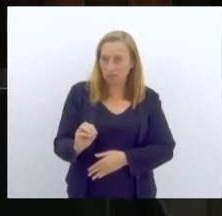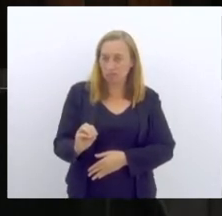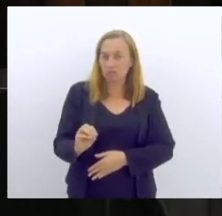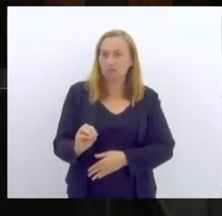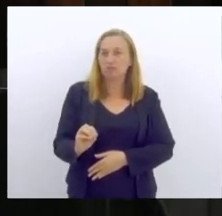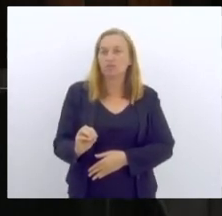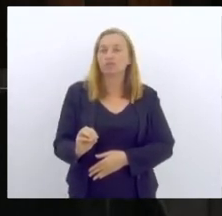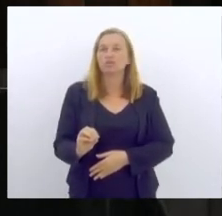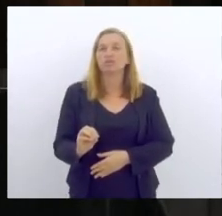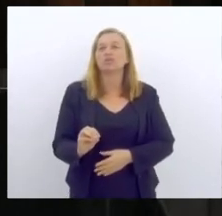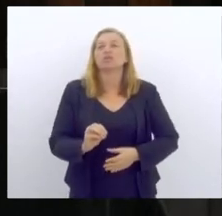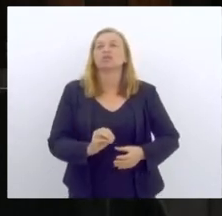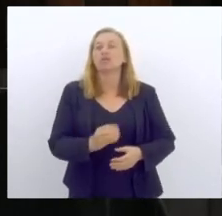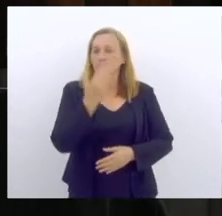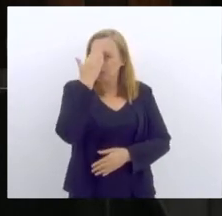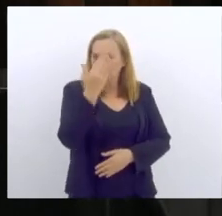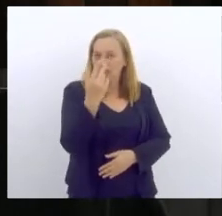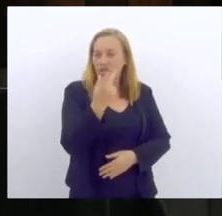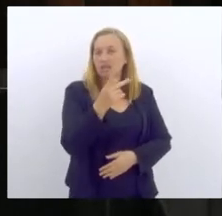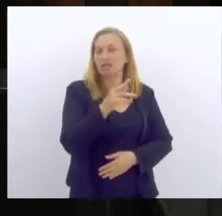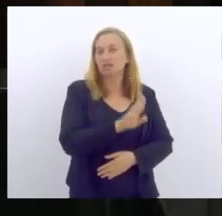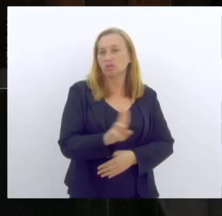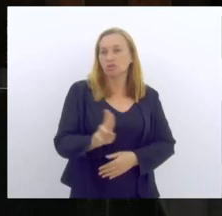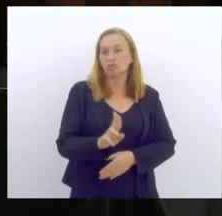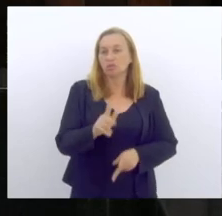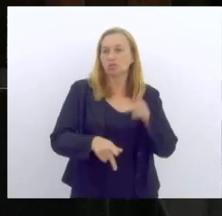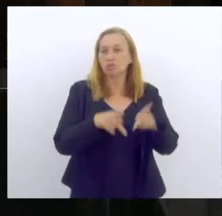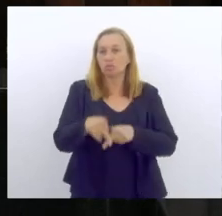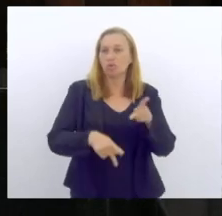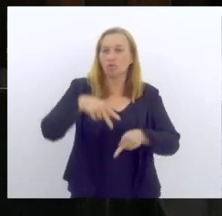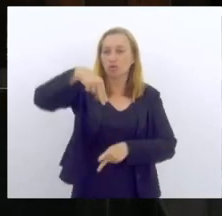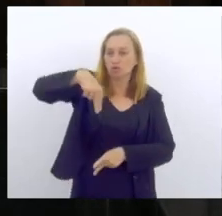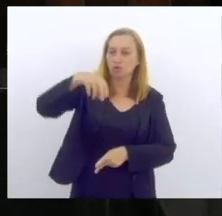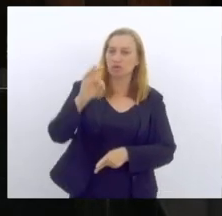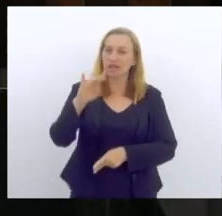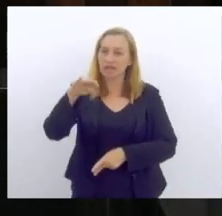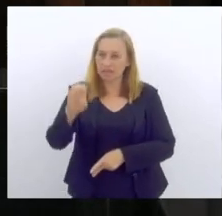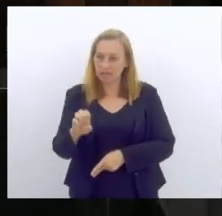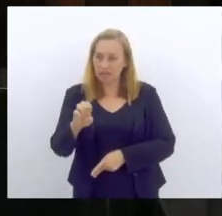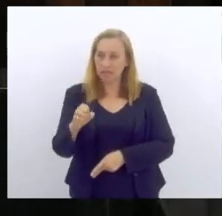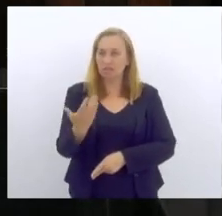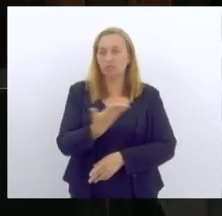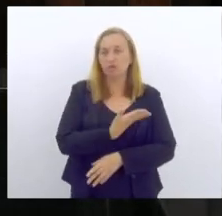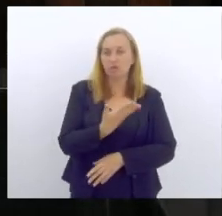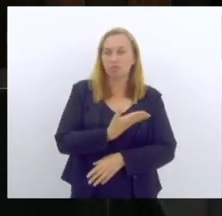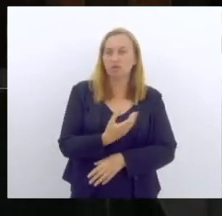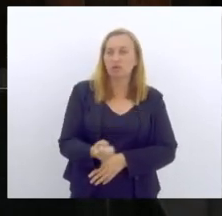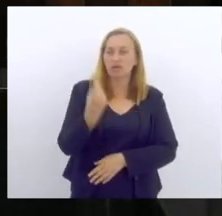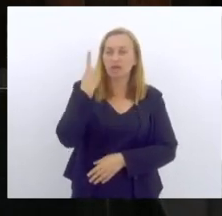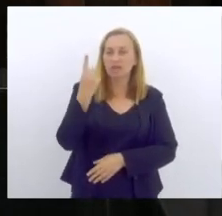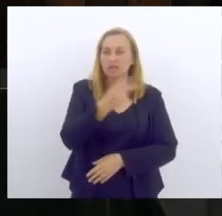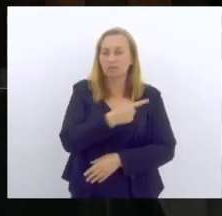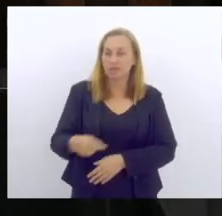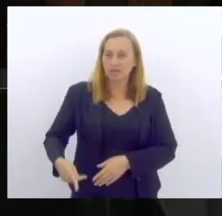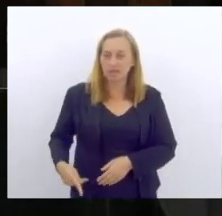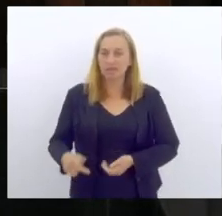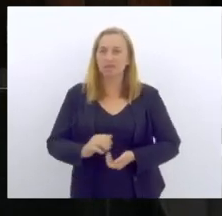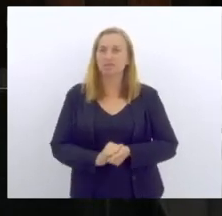obrigado em nome do Povo do Nordeste meu amigo Antenor de Barros Leal ex-presidente da prestigiada